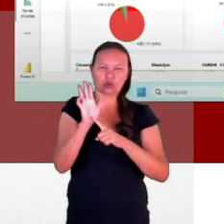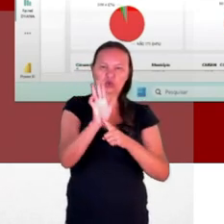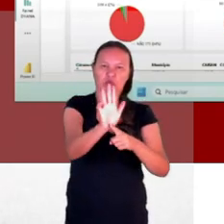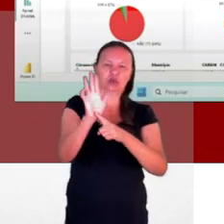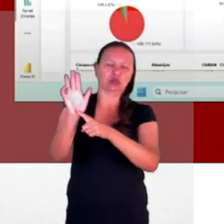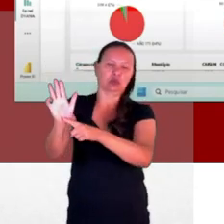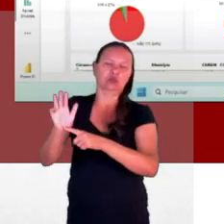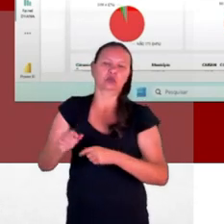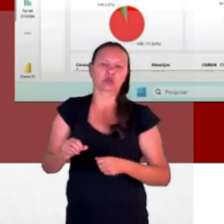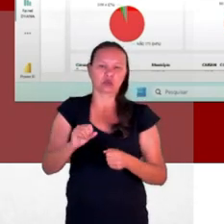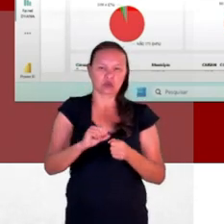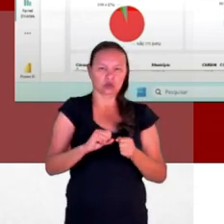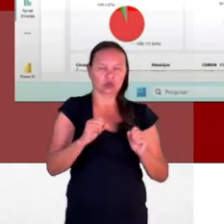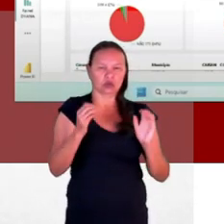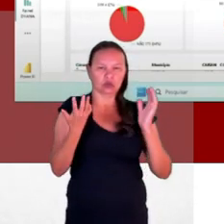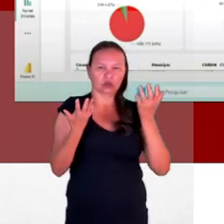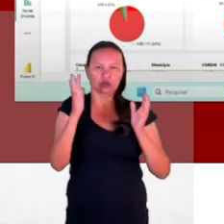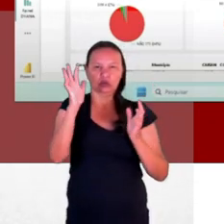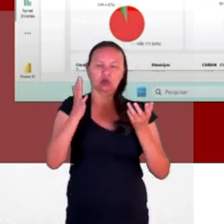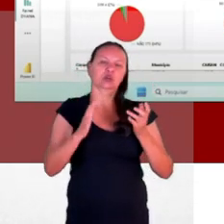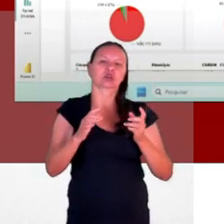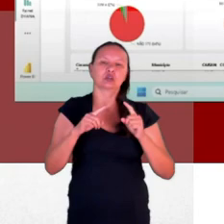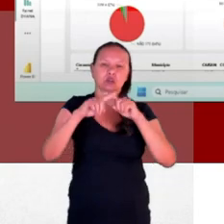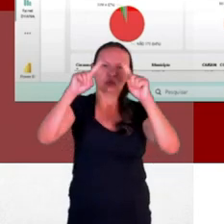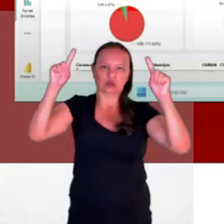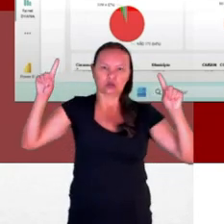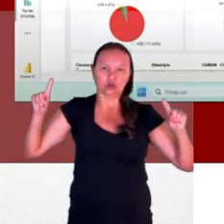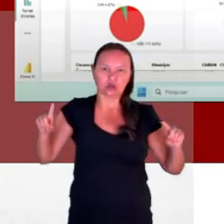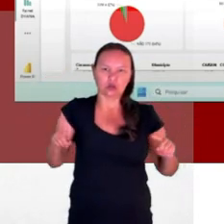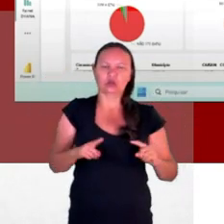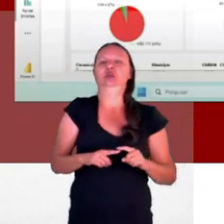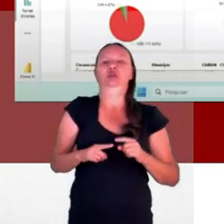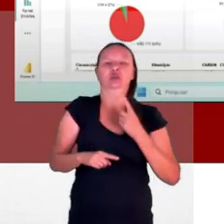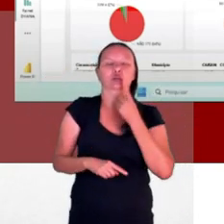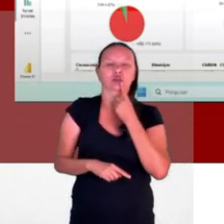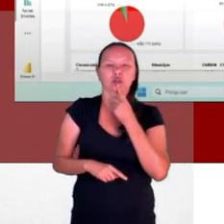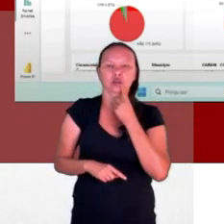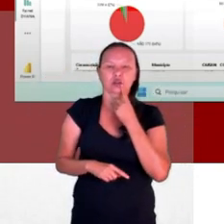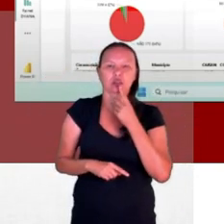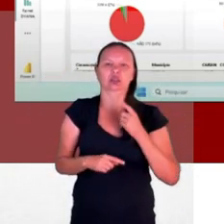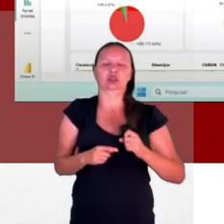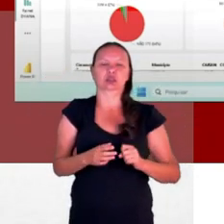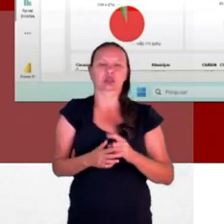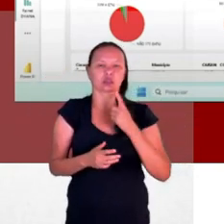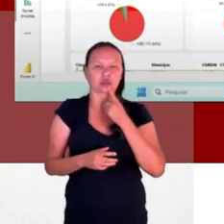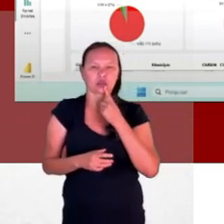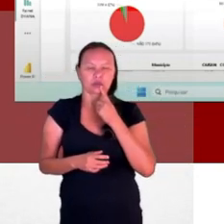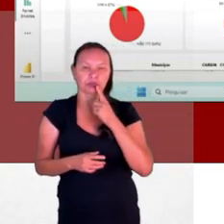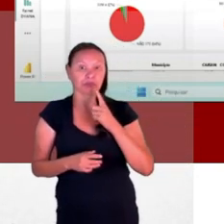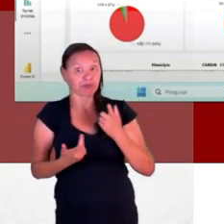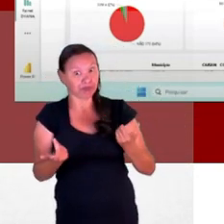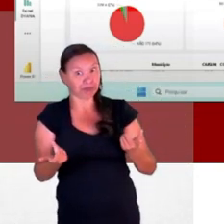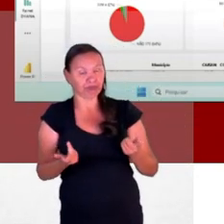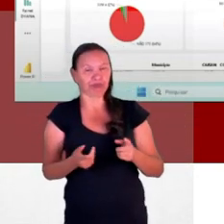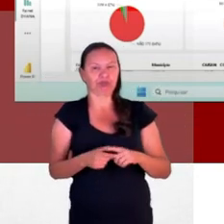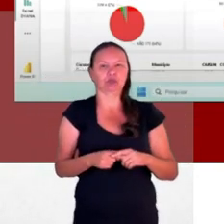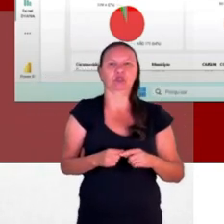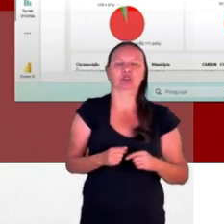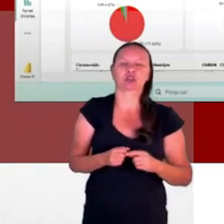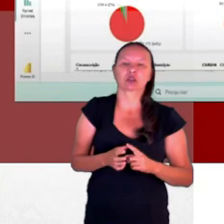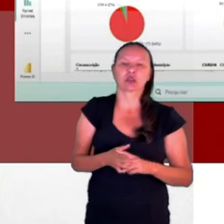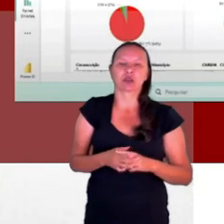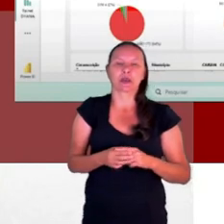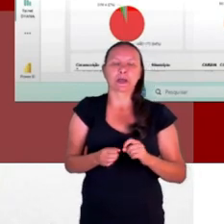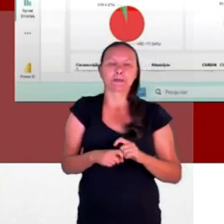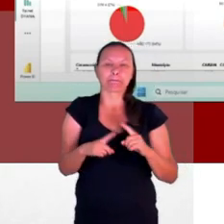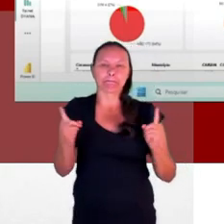municipais e esse quadro ainda tá vermelho e a a intenção é que o quanto antes se a gente consiga